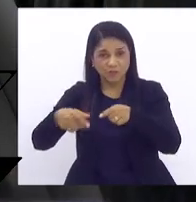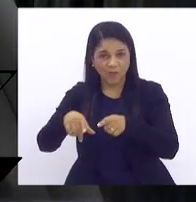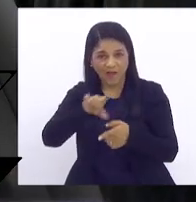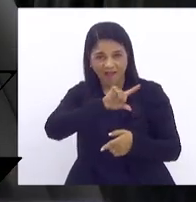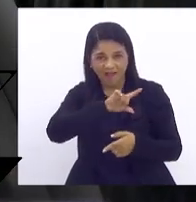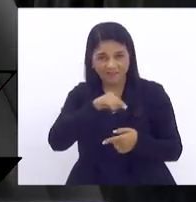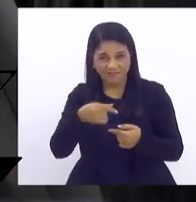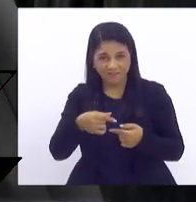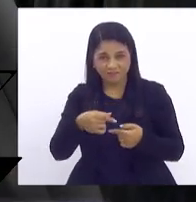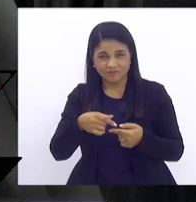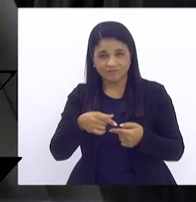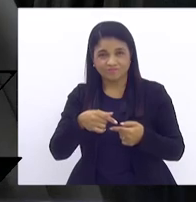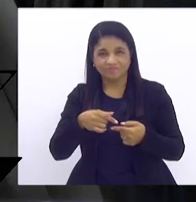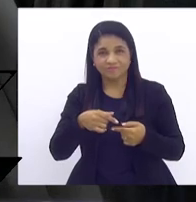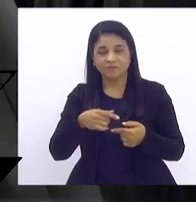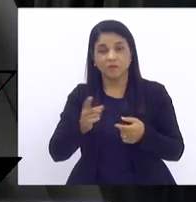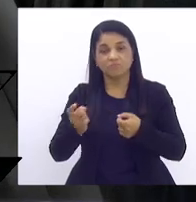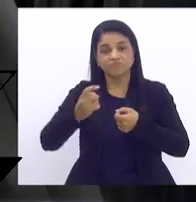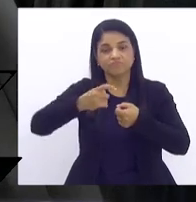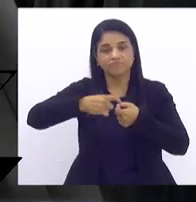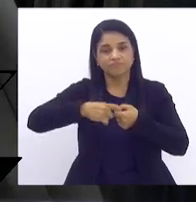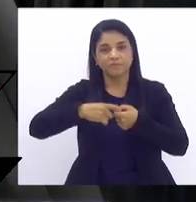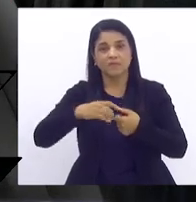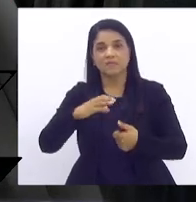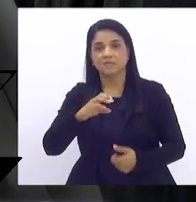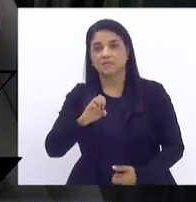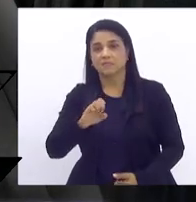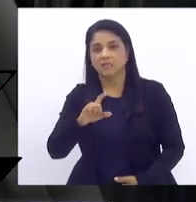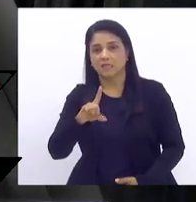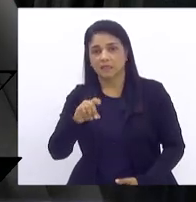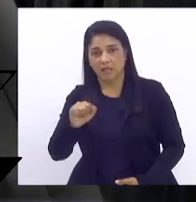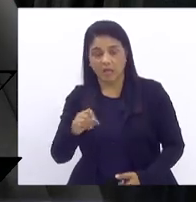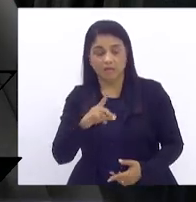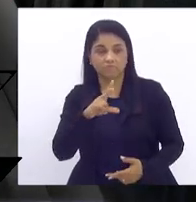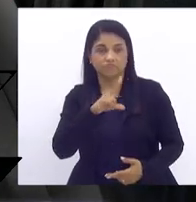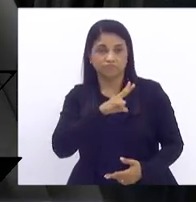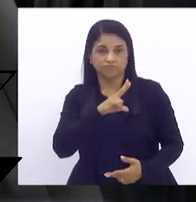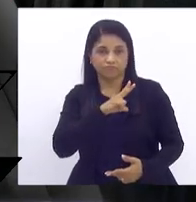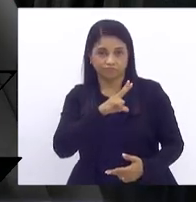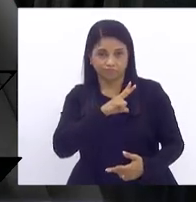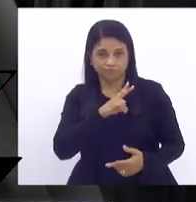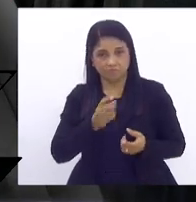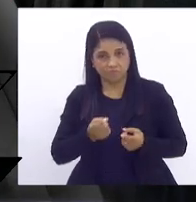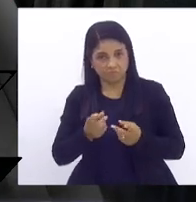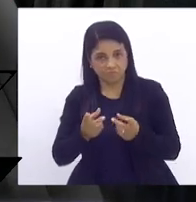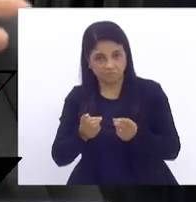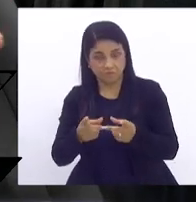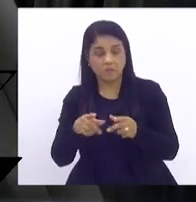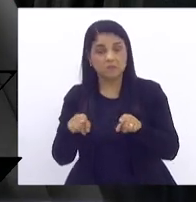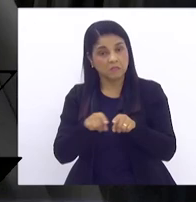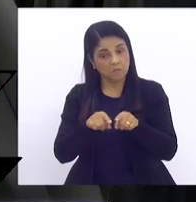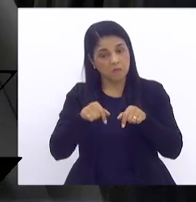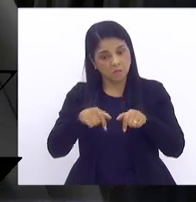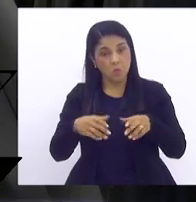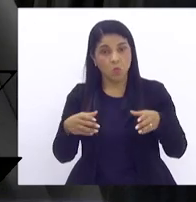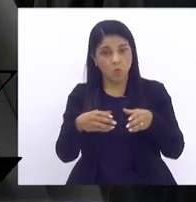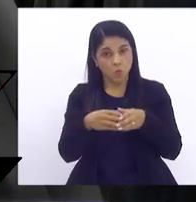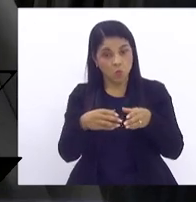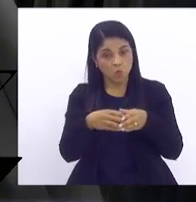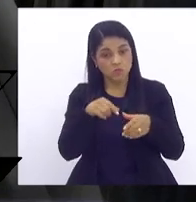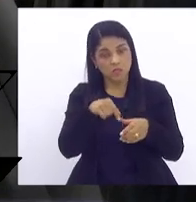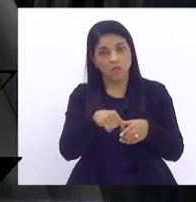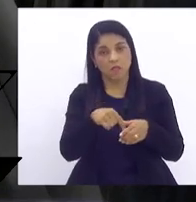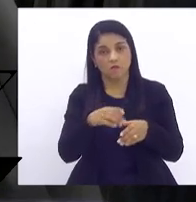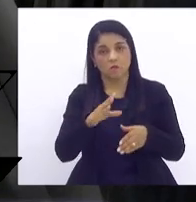da concessão da sede à iniciativa privada também foi submetido ao conselho. E por que o